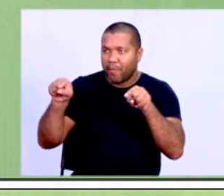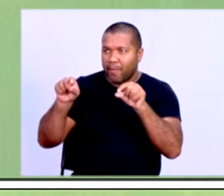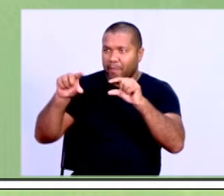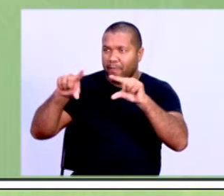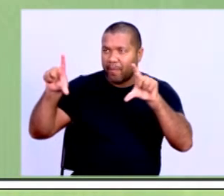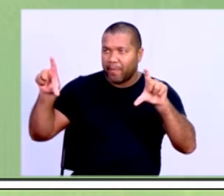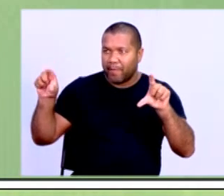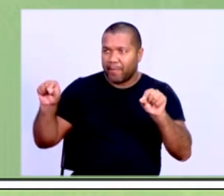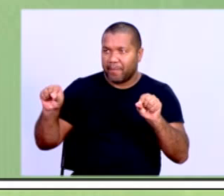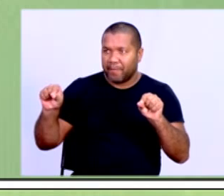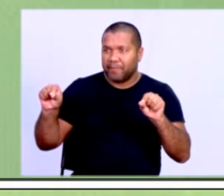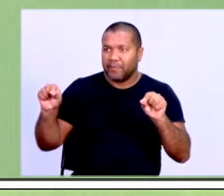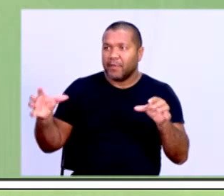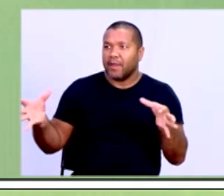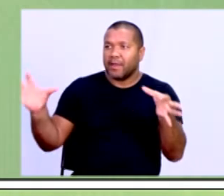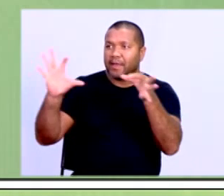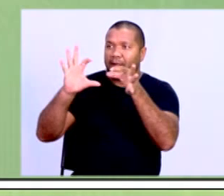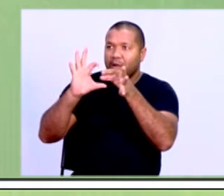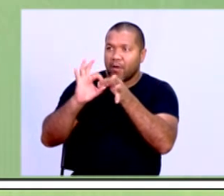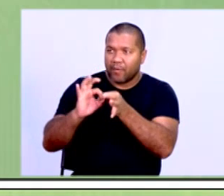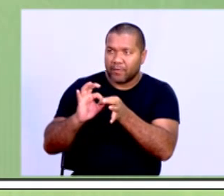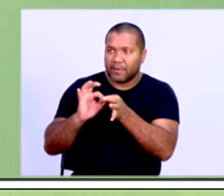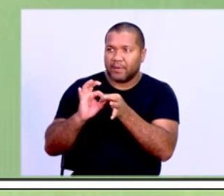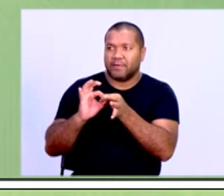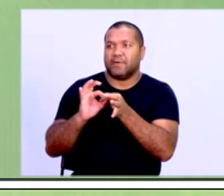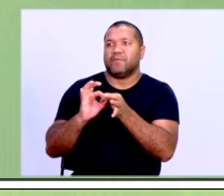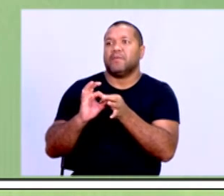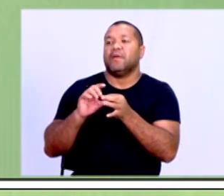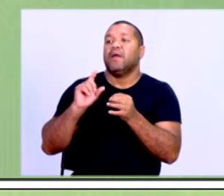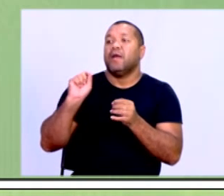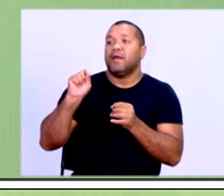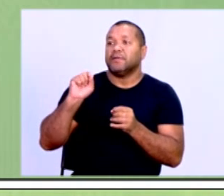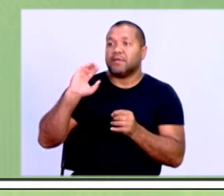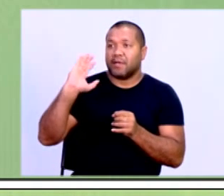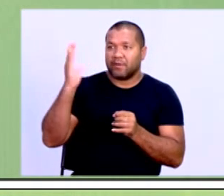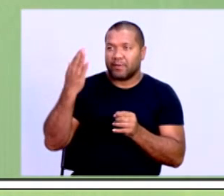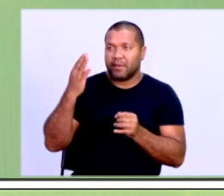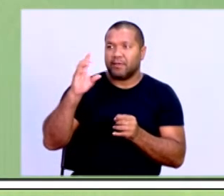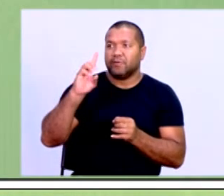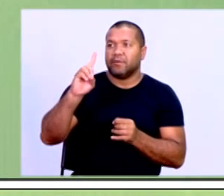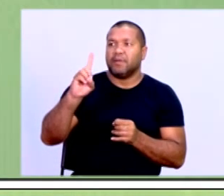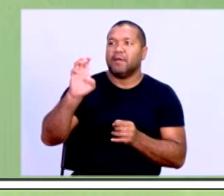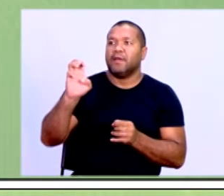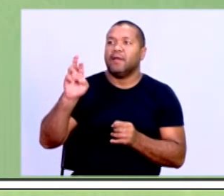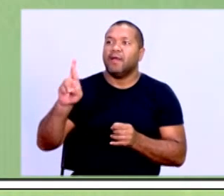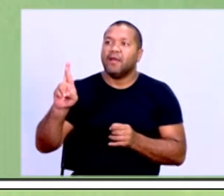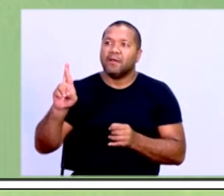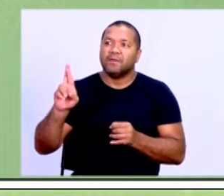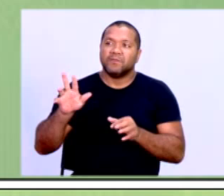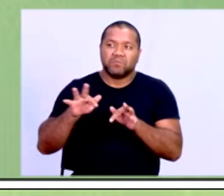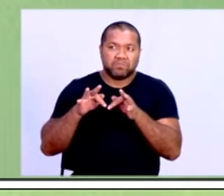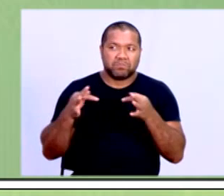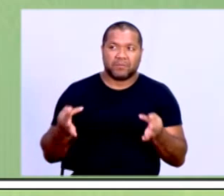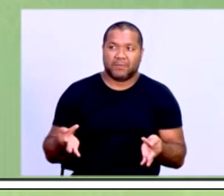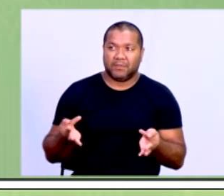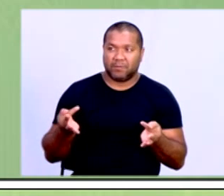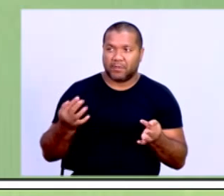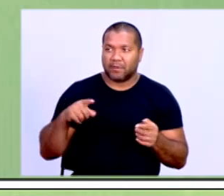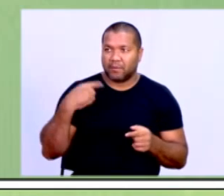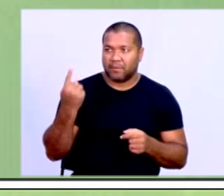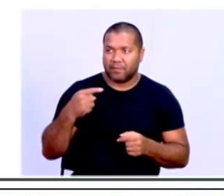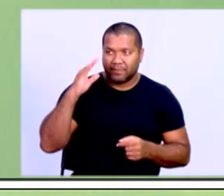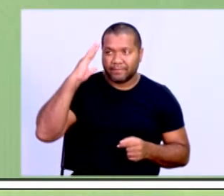se interligam, que é o meu relacionamento. Assim funciona o DER, de uma maneira bem simples mesmo, para a gente